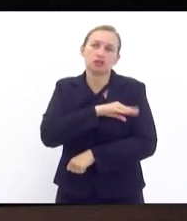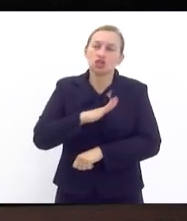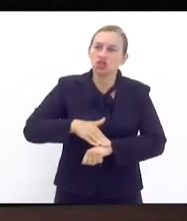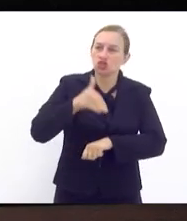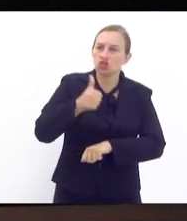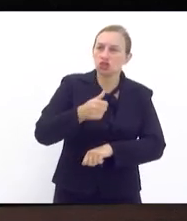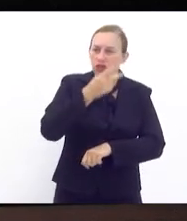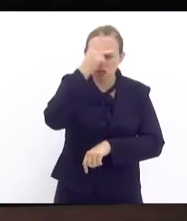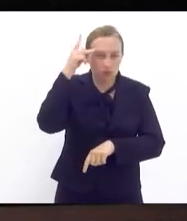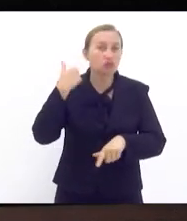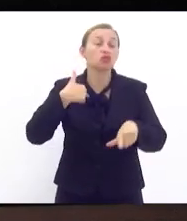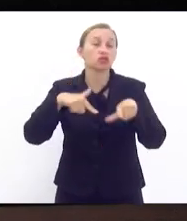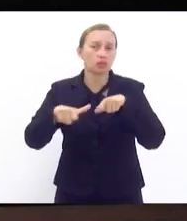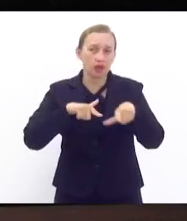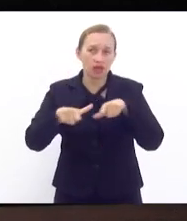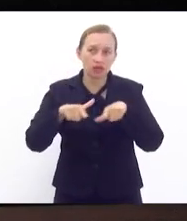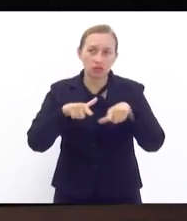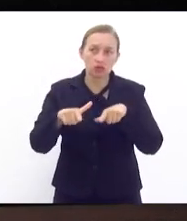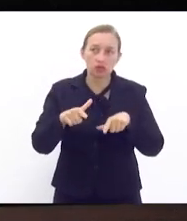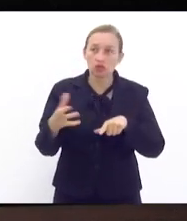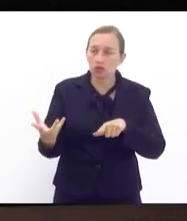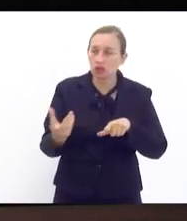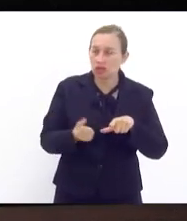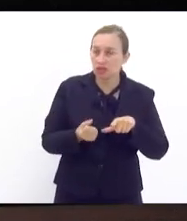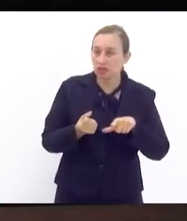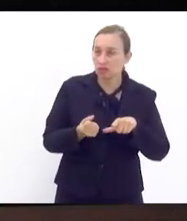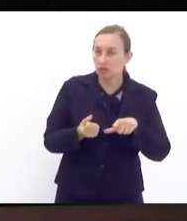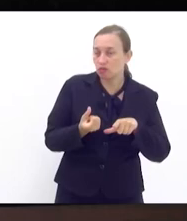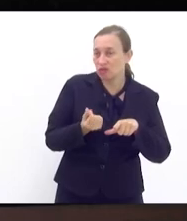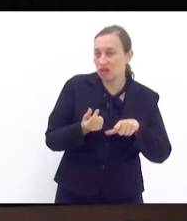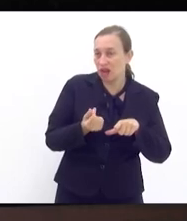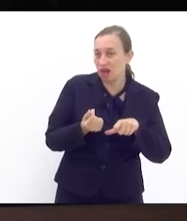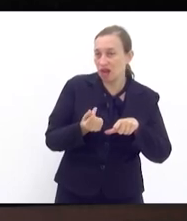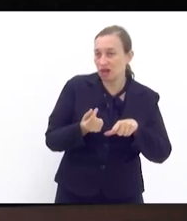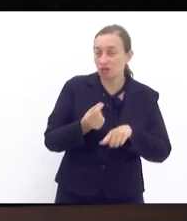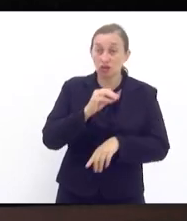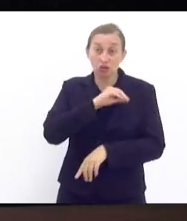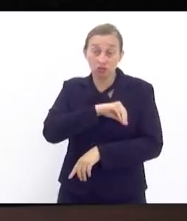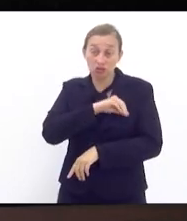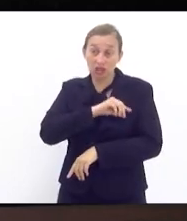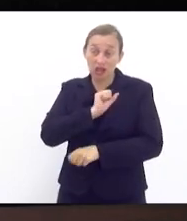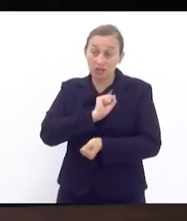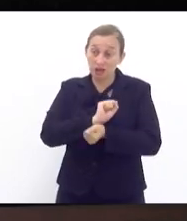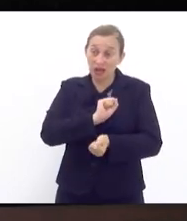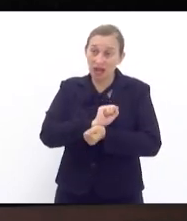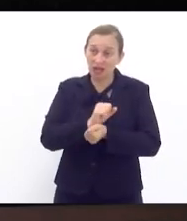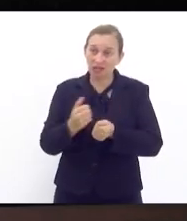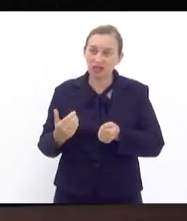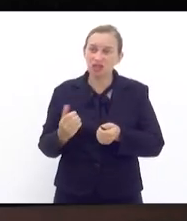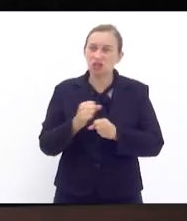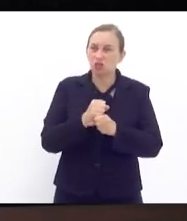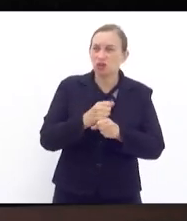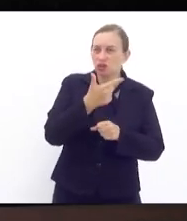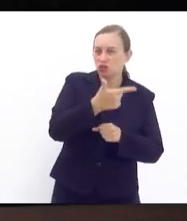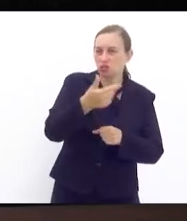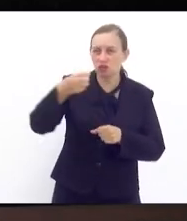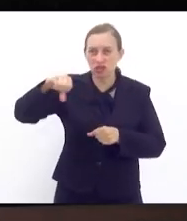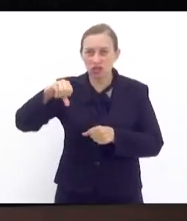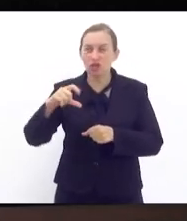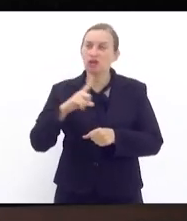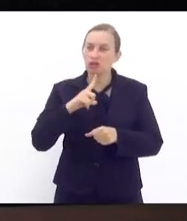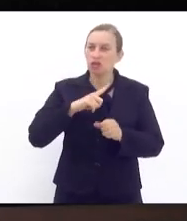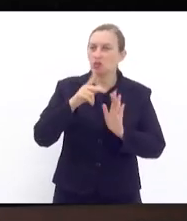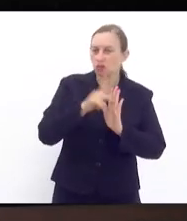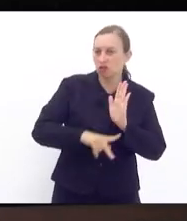trabalhadores e trabalhadoras, que hoje recebem um salário congelado desde 2019. Vale dizer que eu tenho um projeto